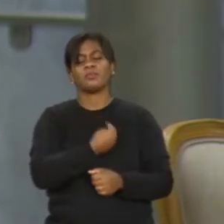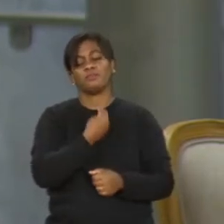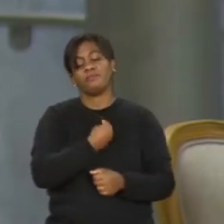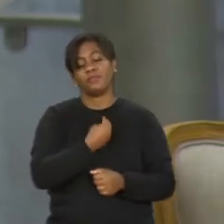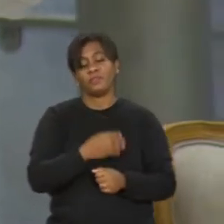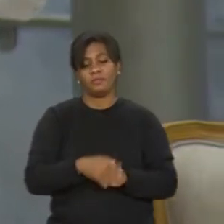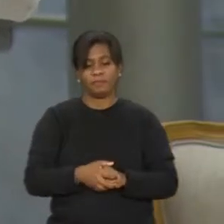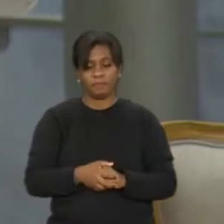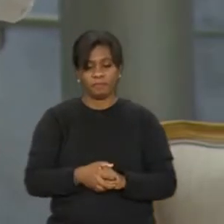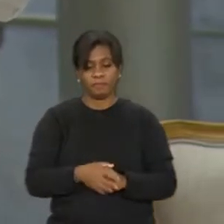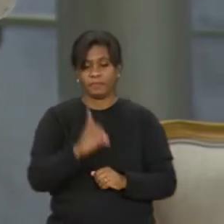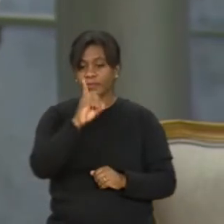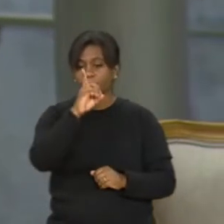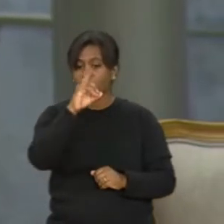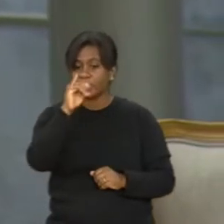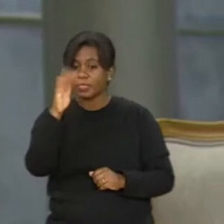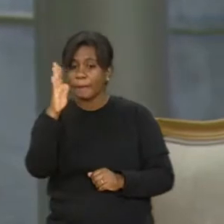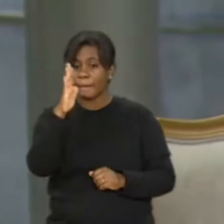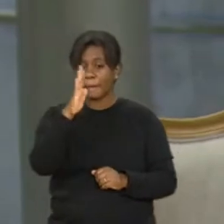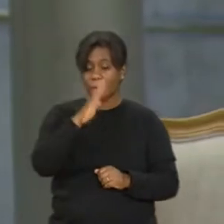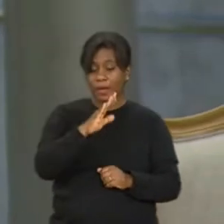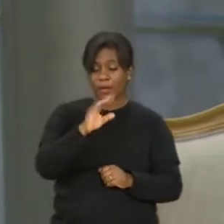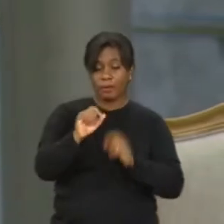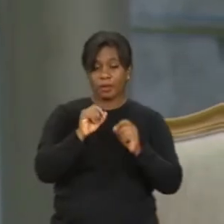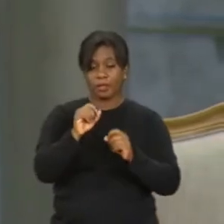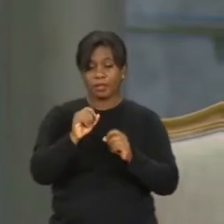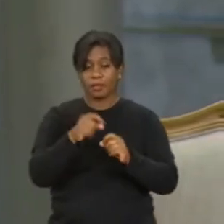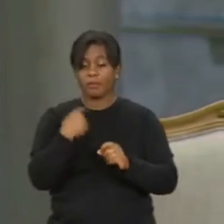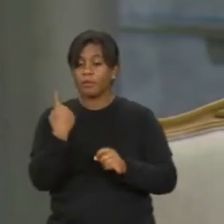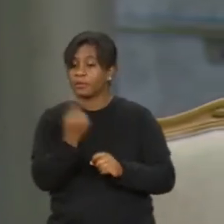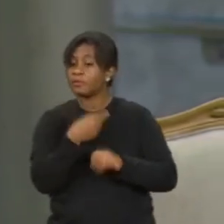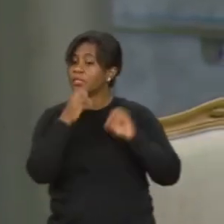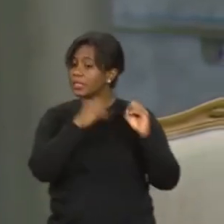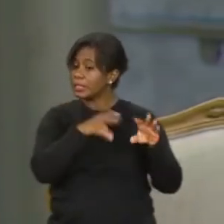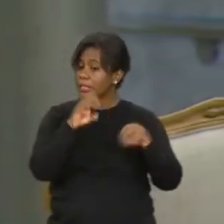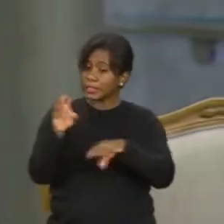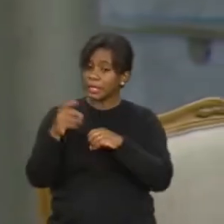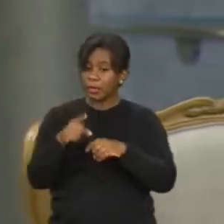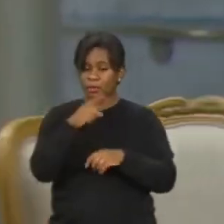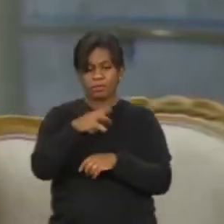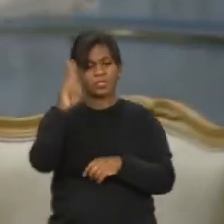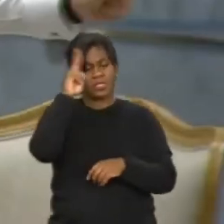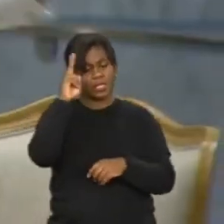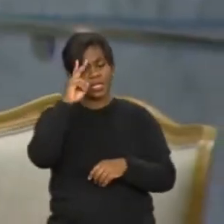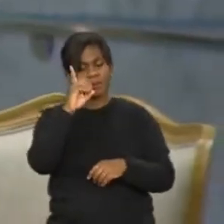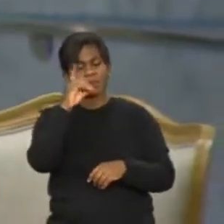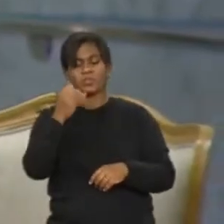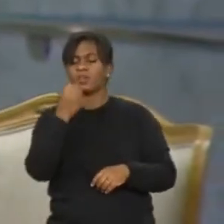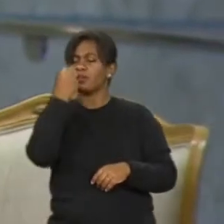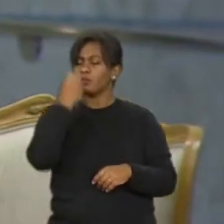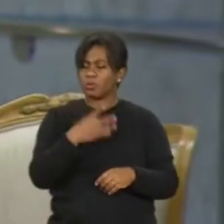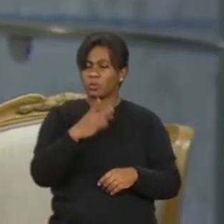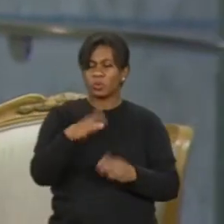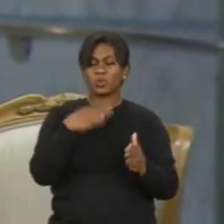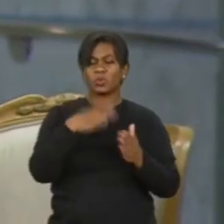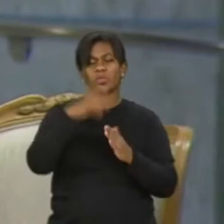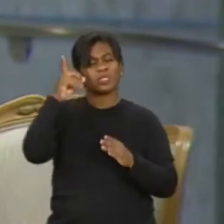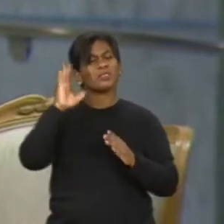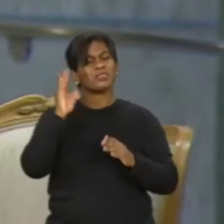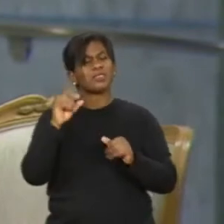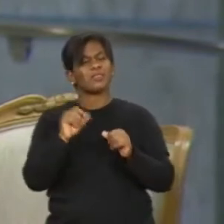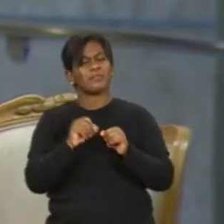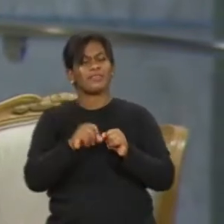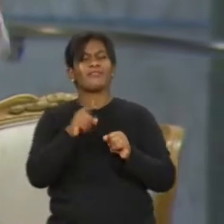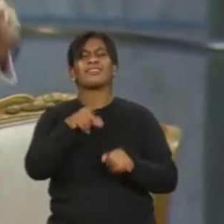Esses dias maus é para nos ensinar. E quando você lembra dos dias bons e de tudo que Deus já fez,